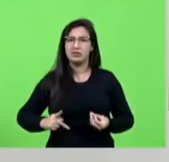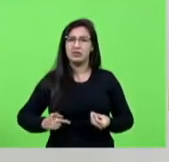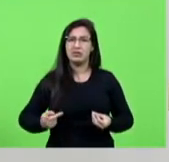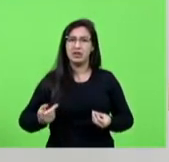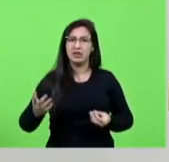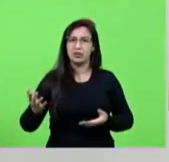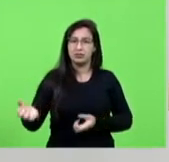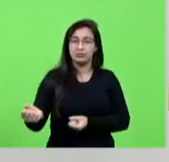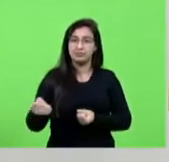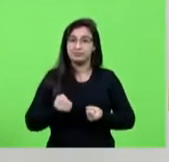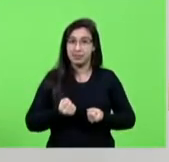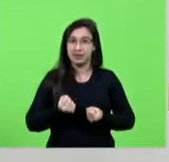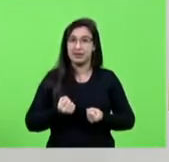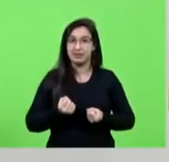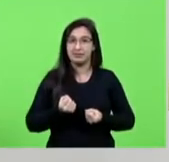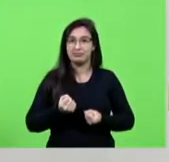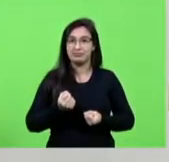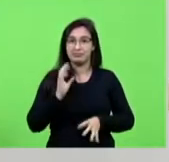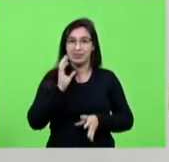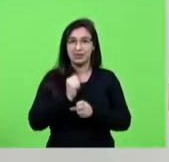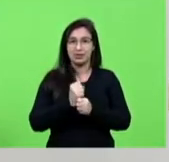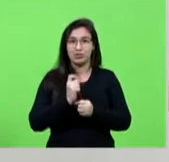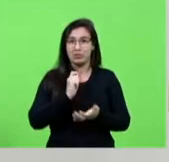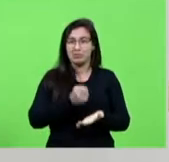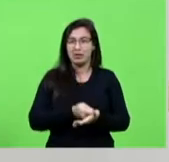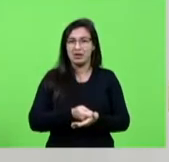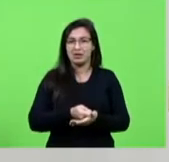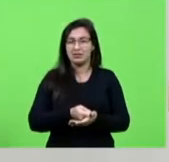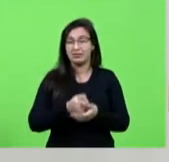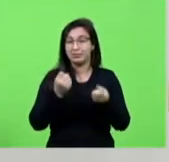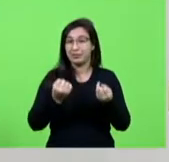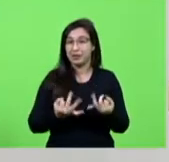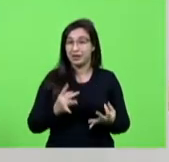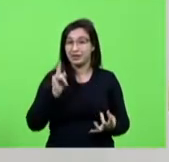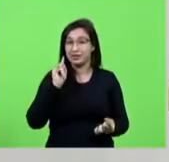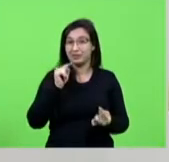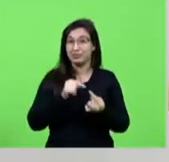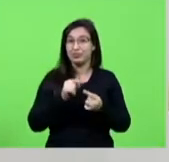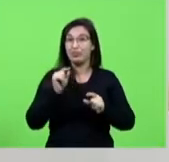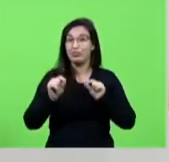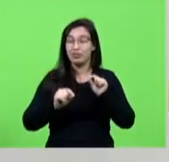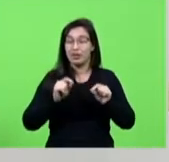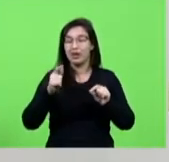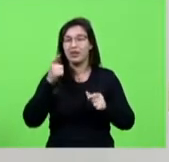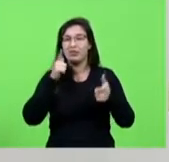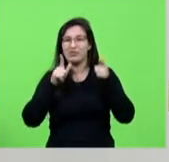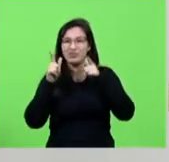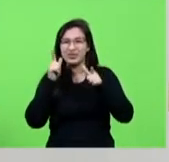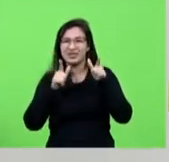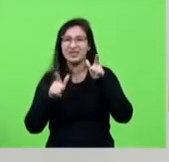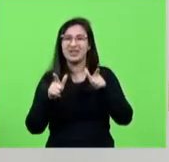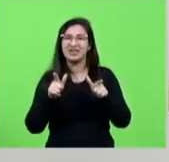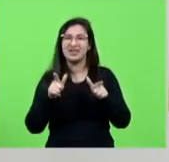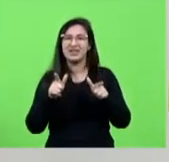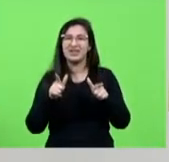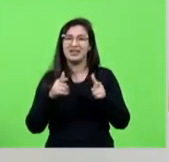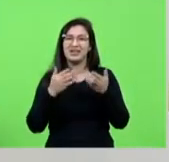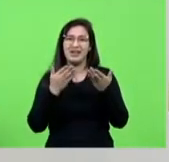conta. A explicação que a gente tem é a mais óbvia possível, né? Assim você consegue monopolizar